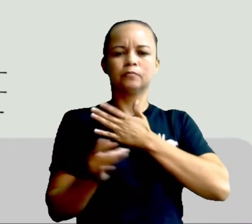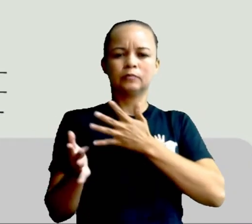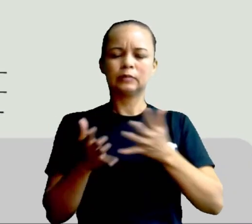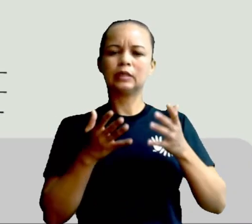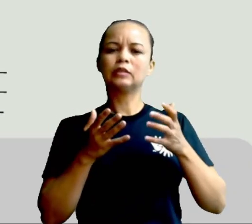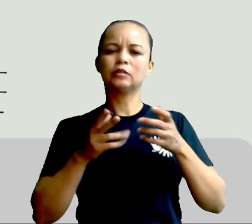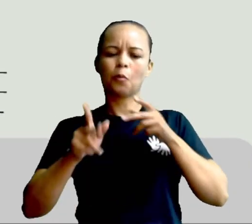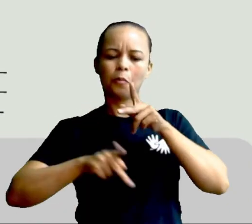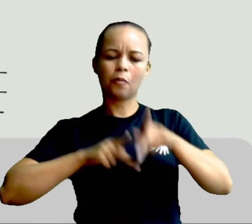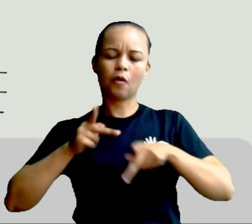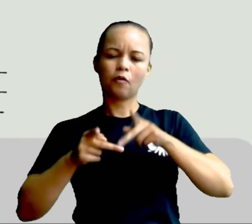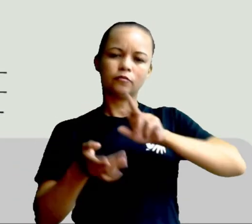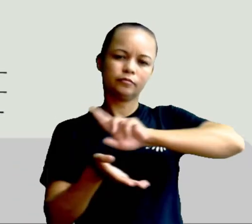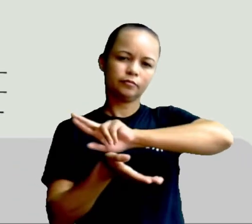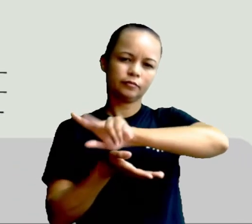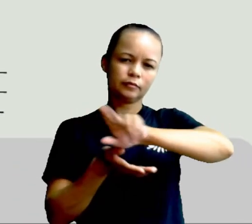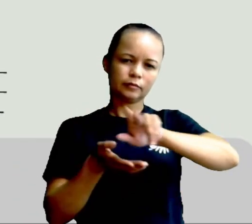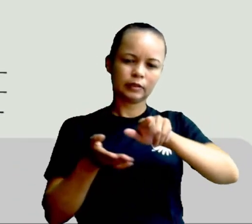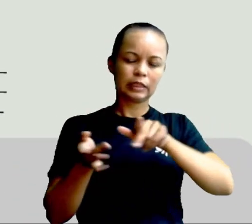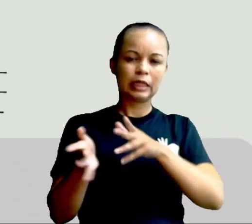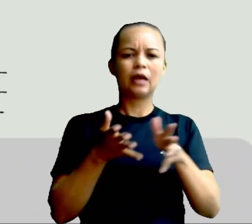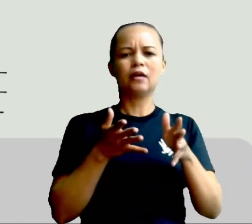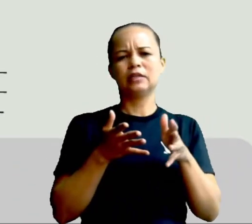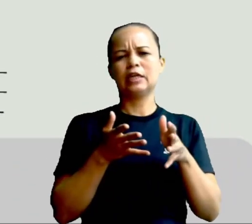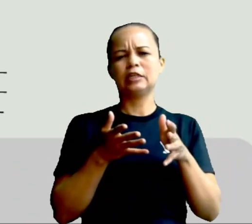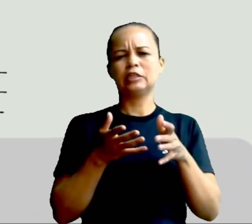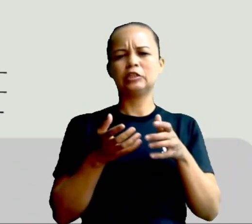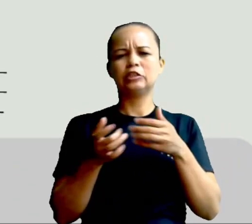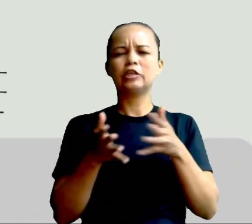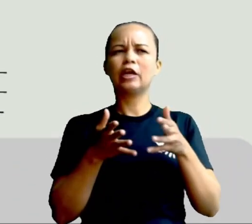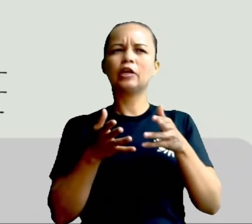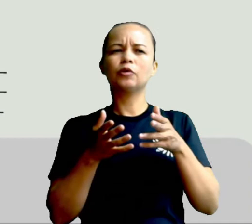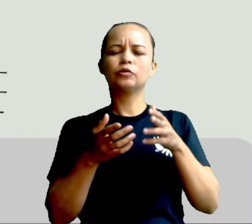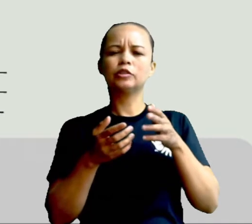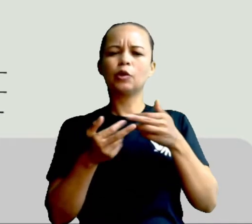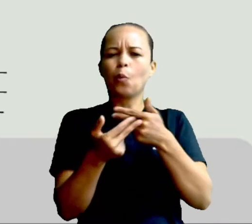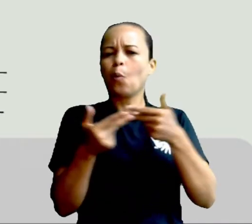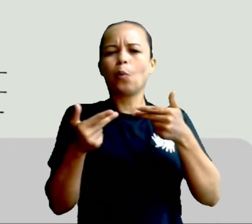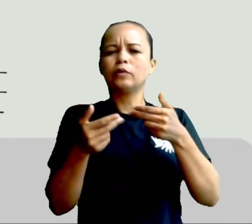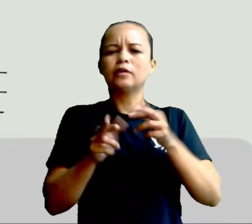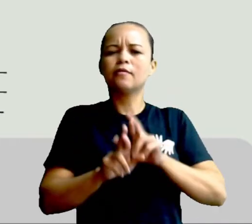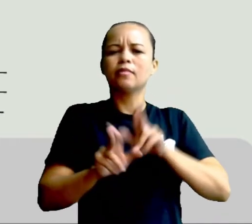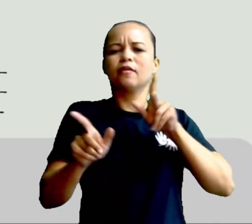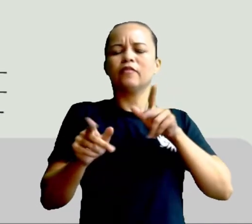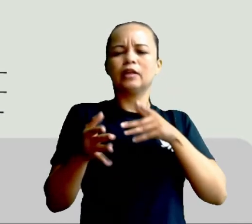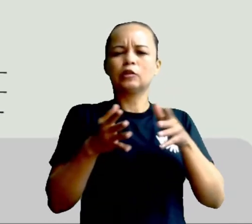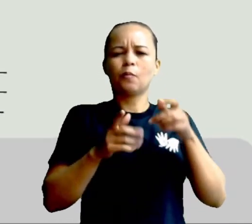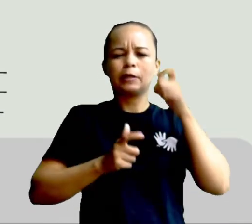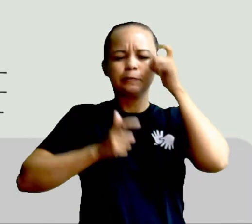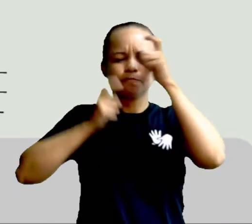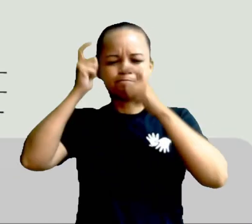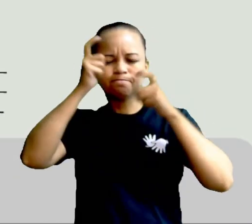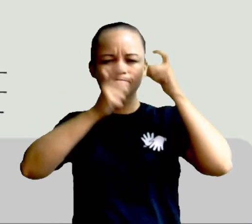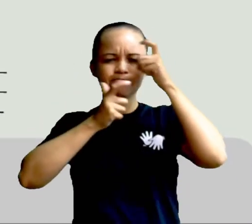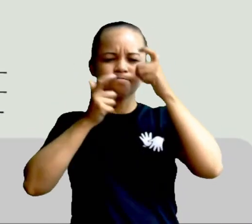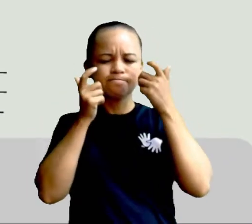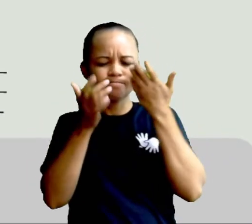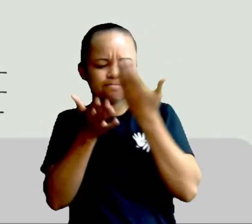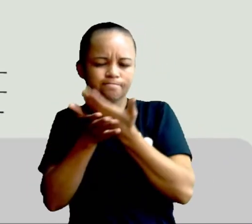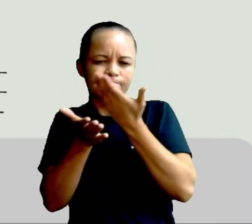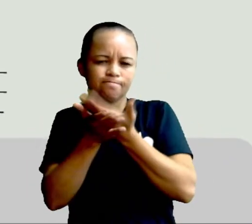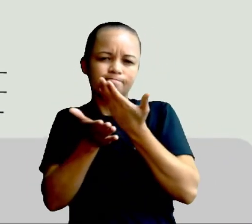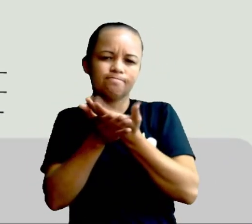entre povos diversos, cheia de impressões diferentes, tomada de preocupações